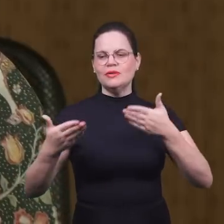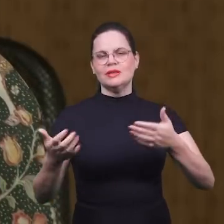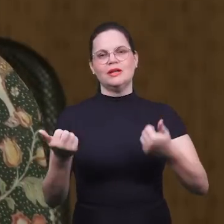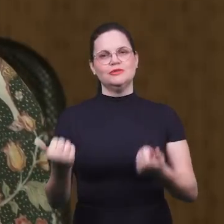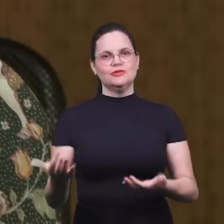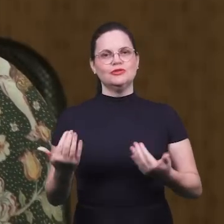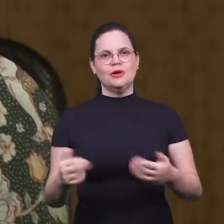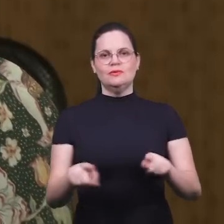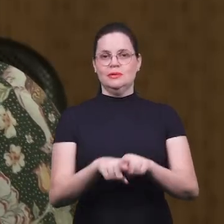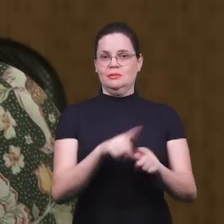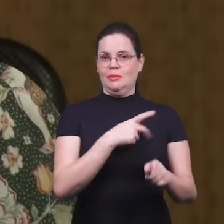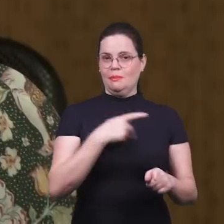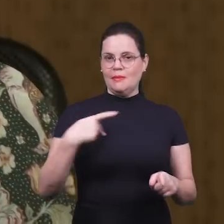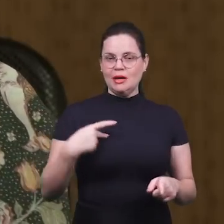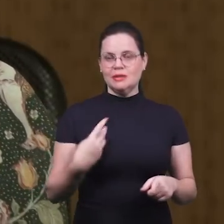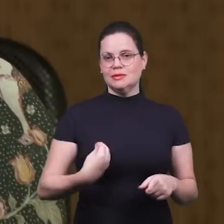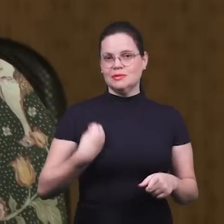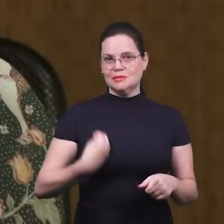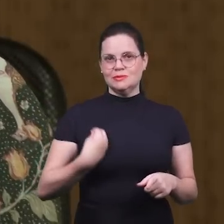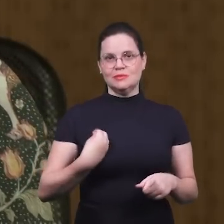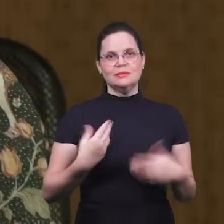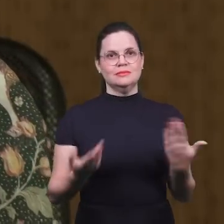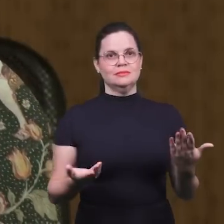os jovens, os pastores que